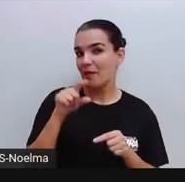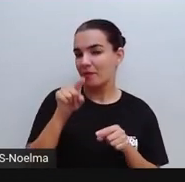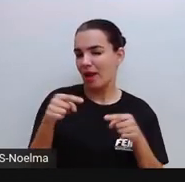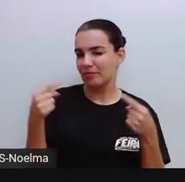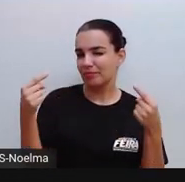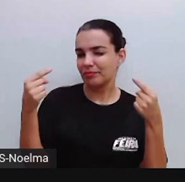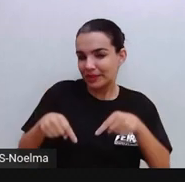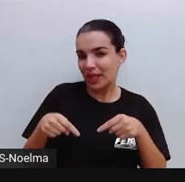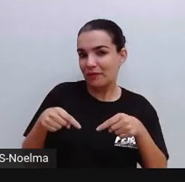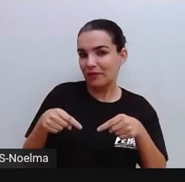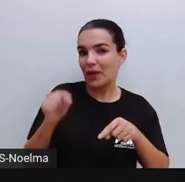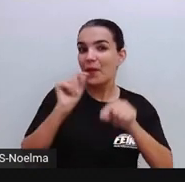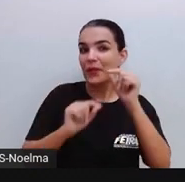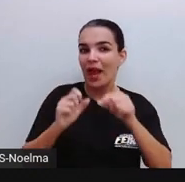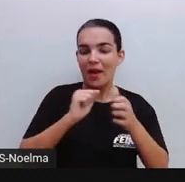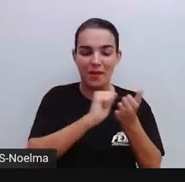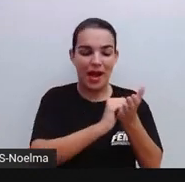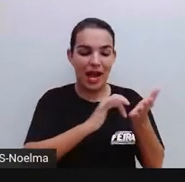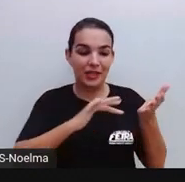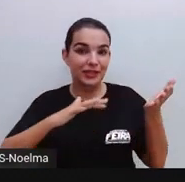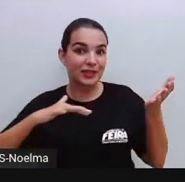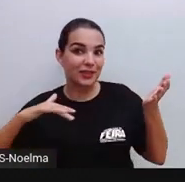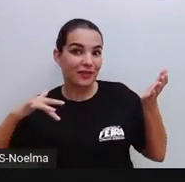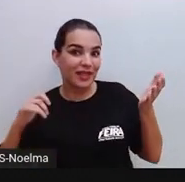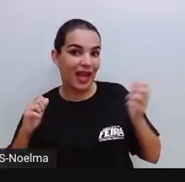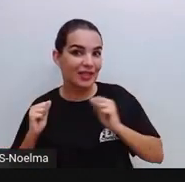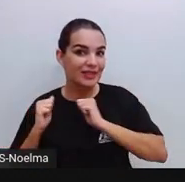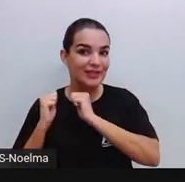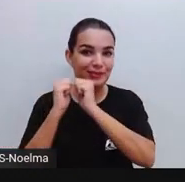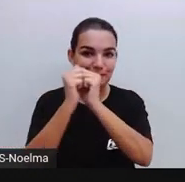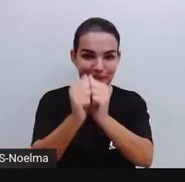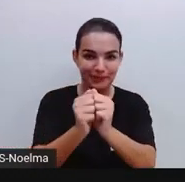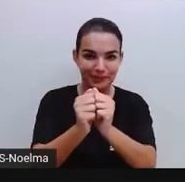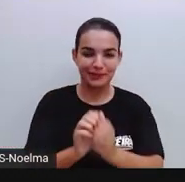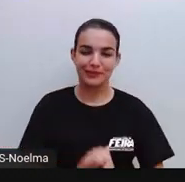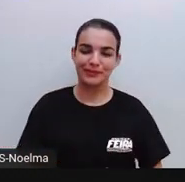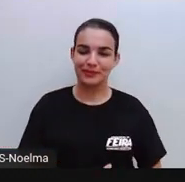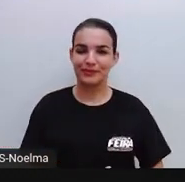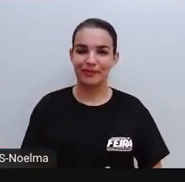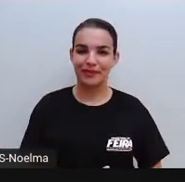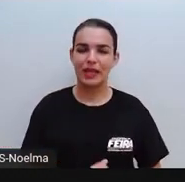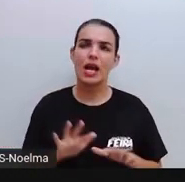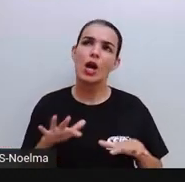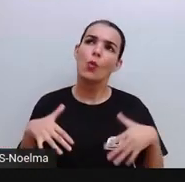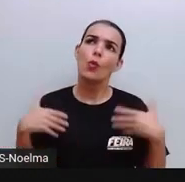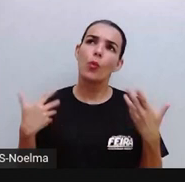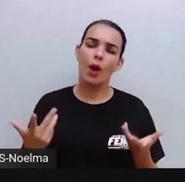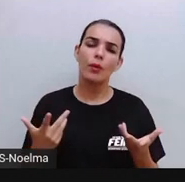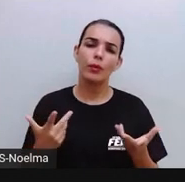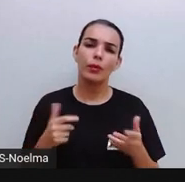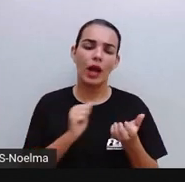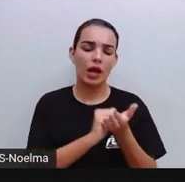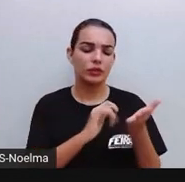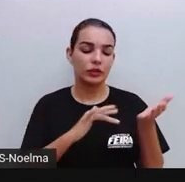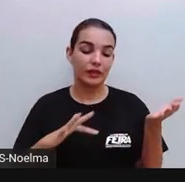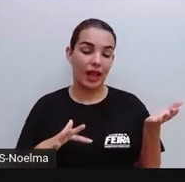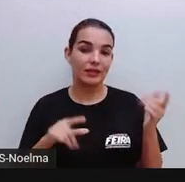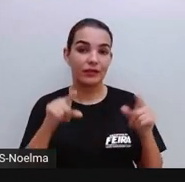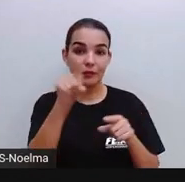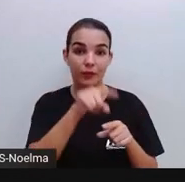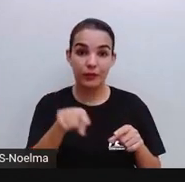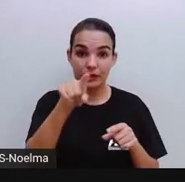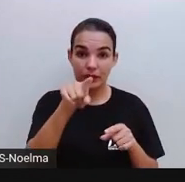desafio para vocês uma actividade é complementar ta E qual é pro utilizando